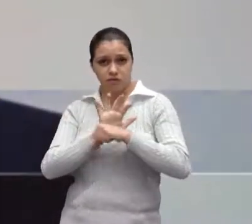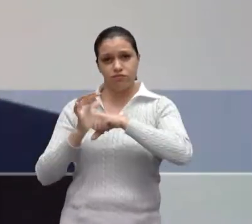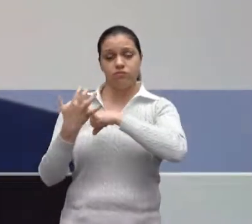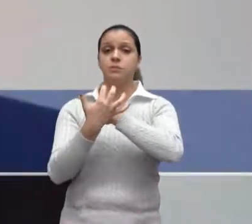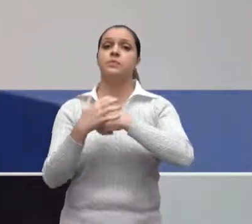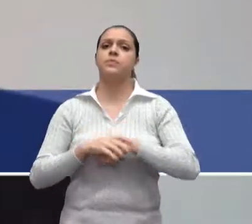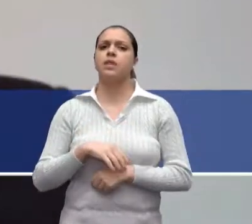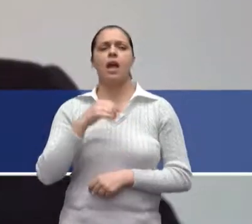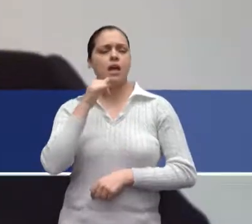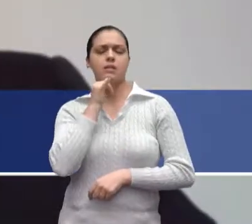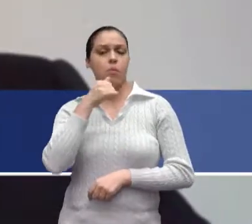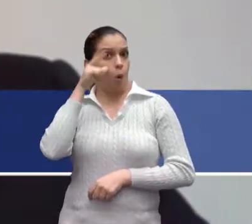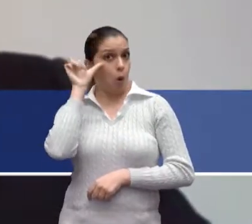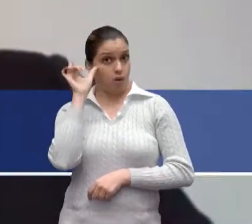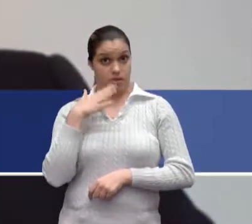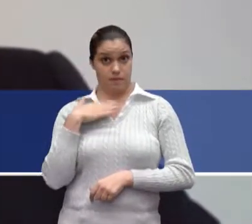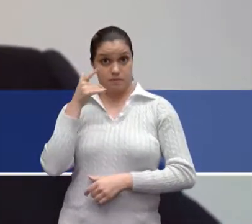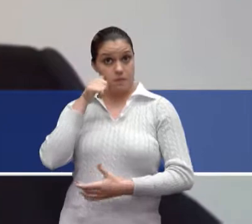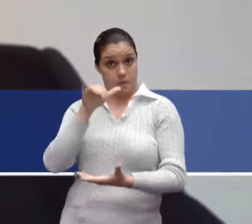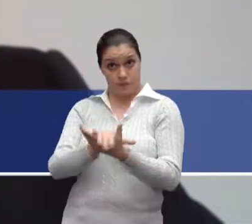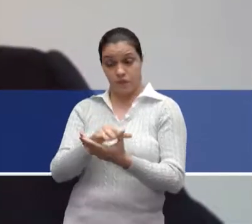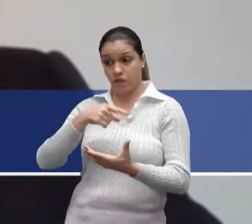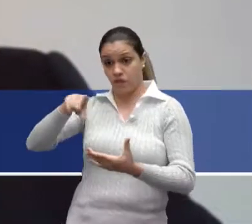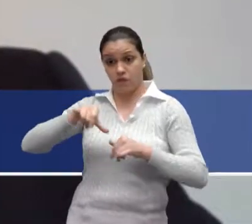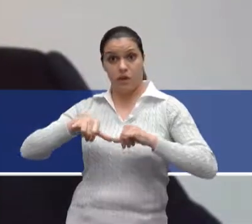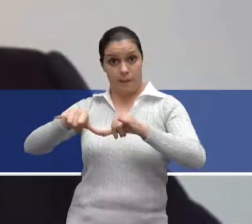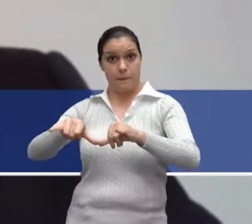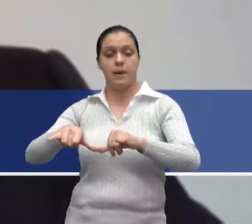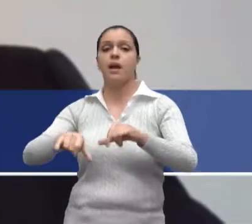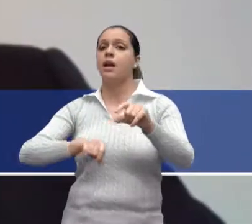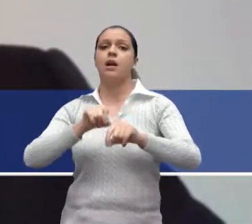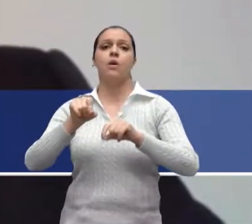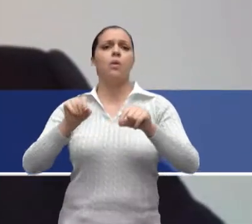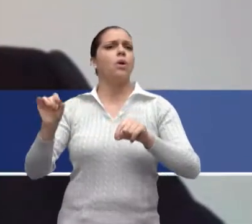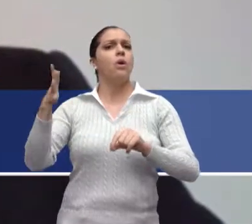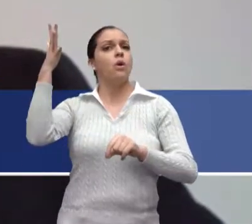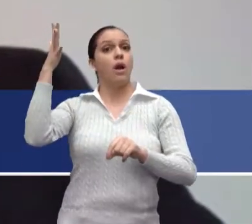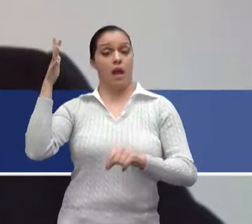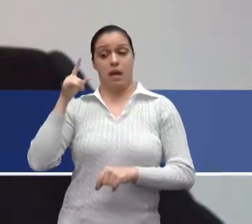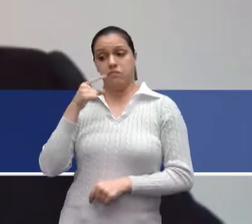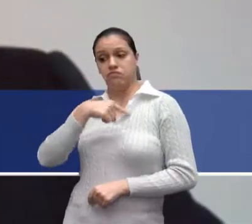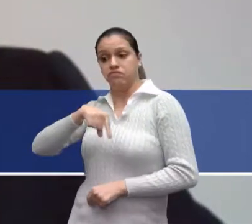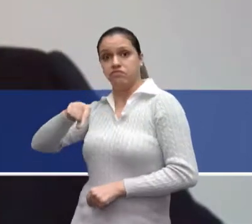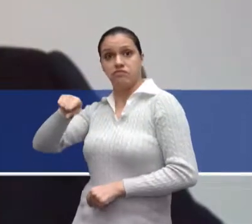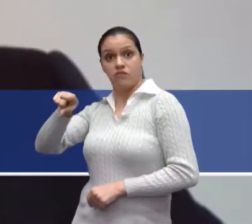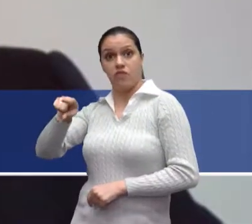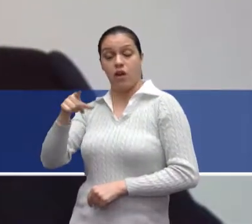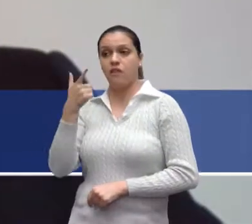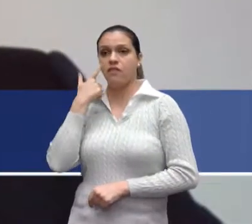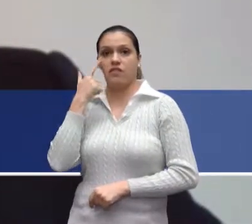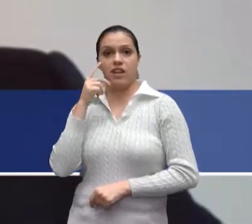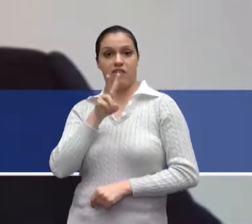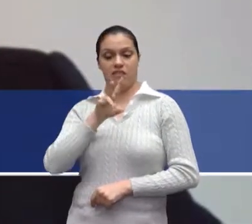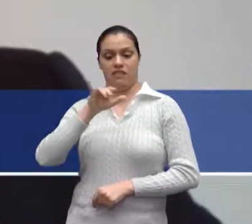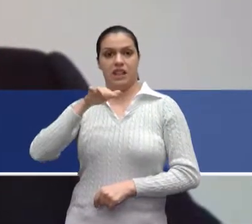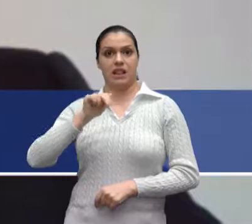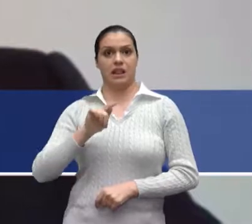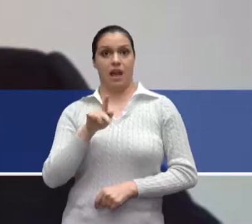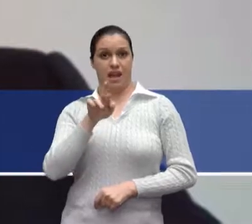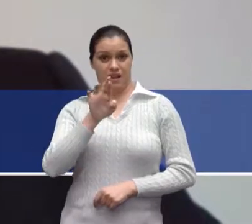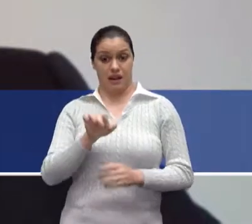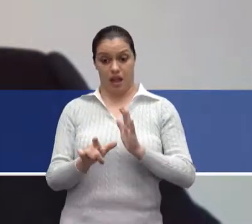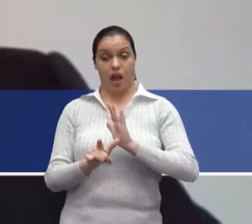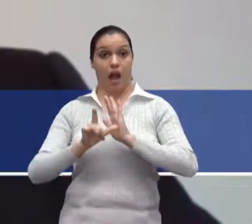senhor ter uma ideia, ontem a minha esposa foi ao supermercado e quando ela